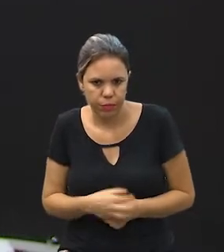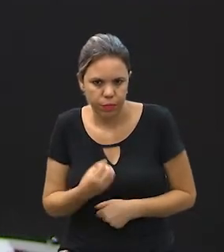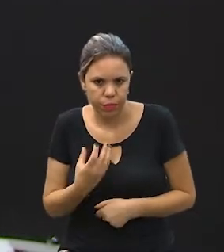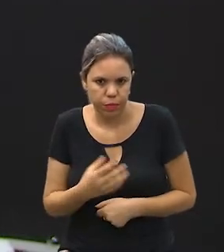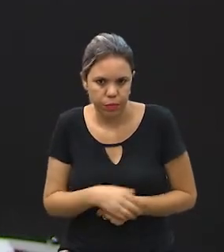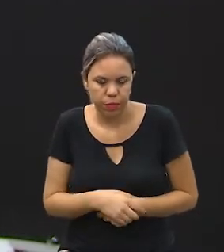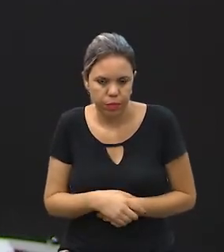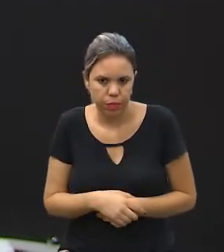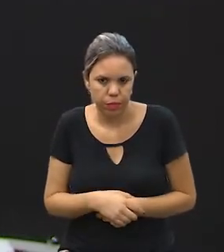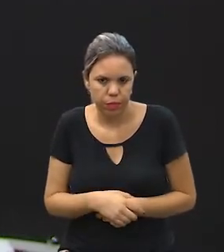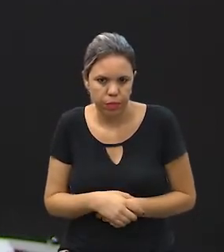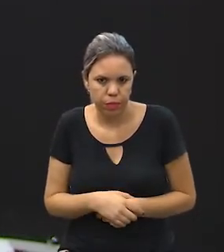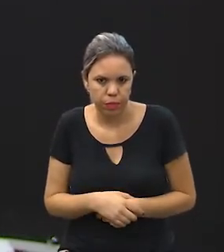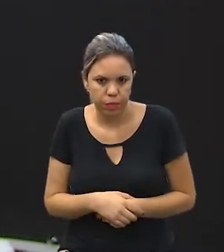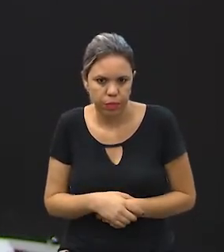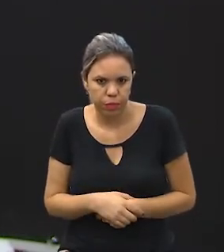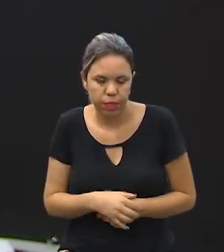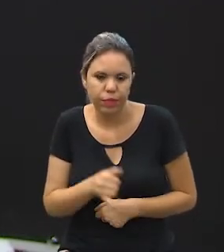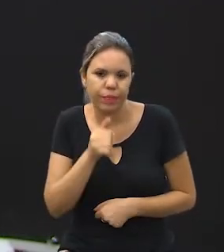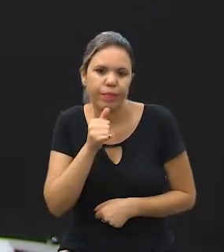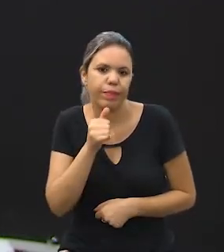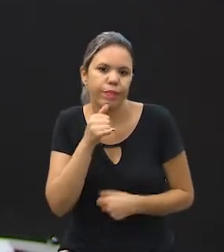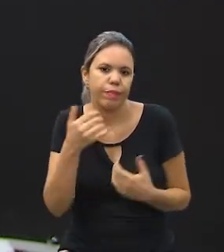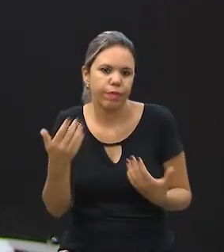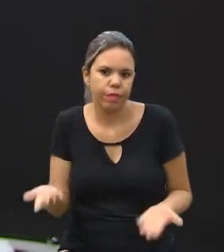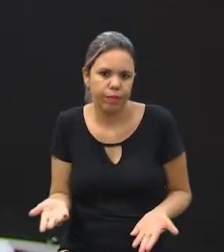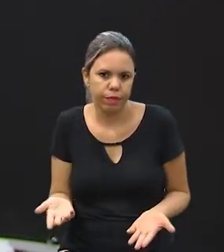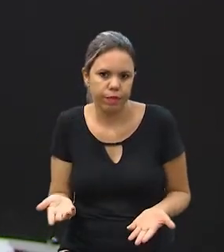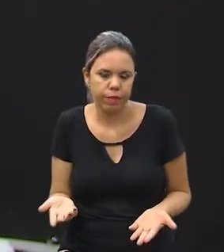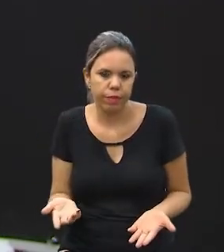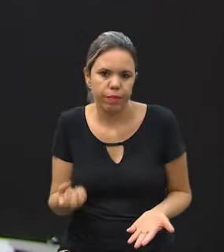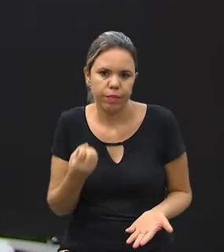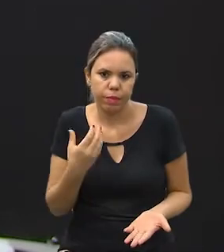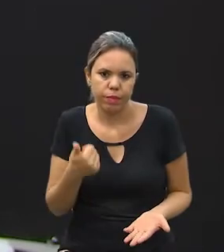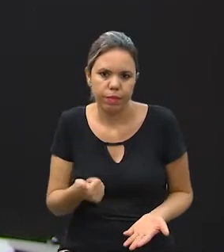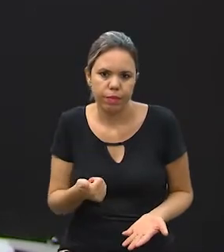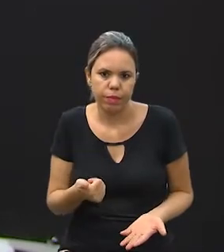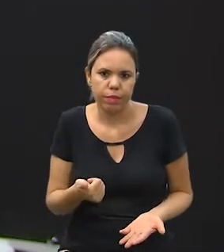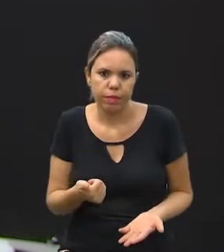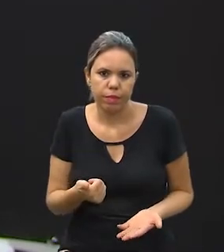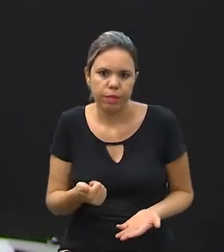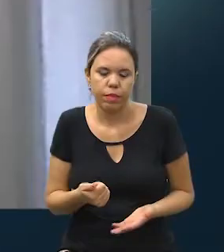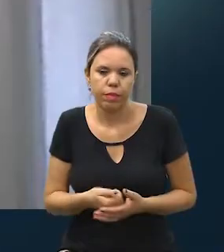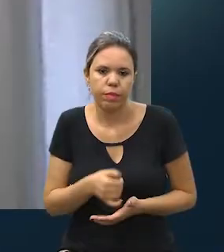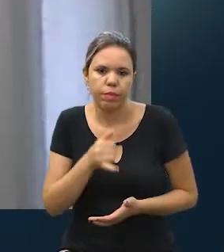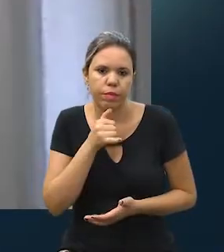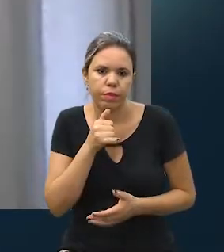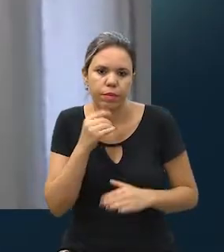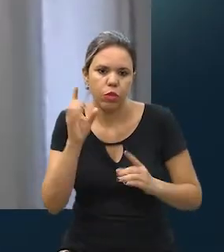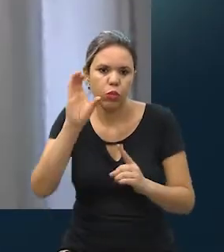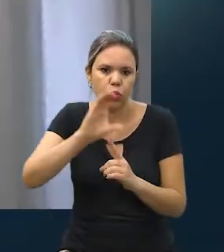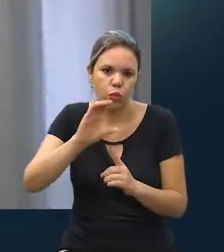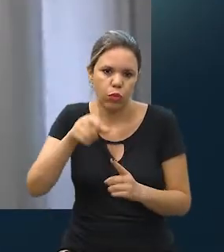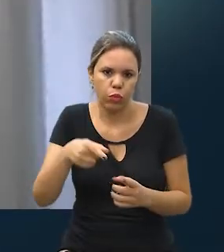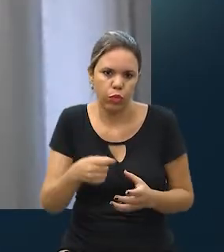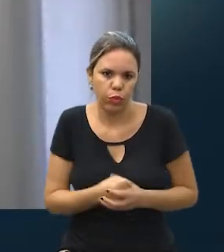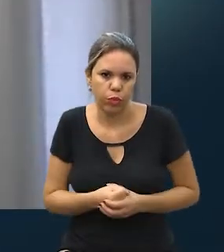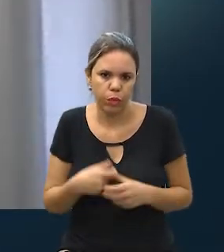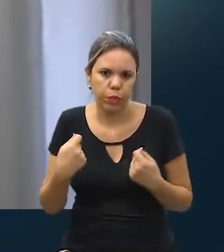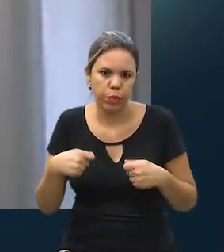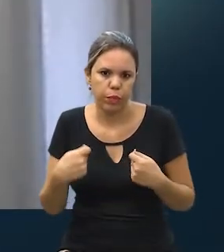Bom, assim, Um eu faço exemplo. todo um... Ah, tá bom, eu faço, por exemplo, assim, um cliente,